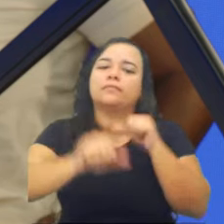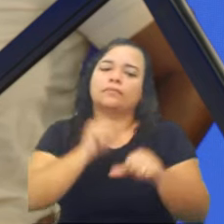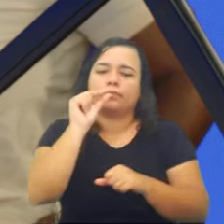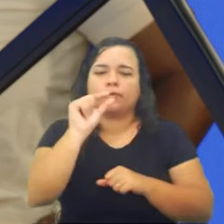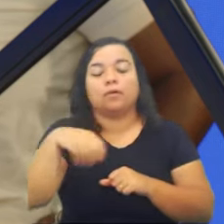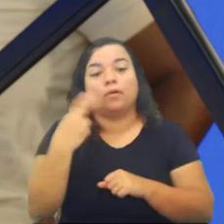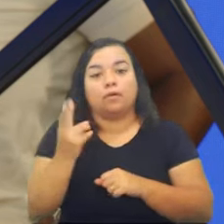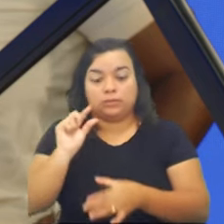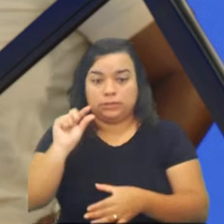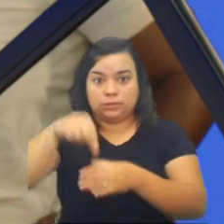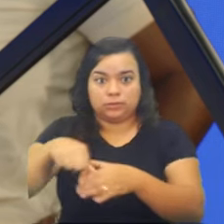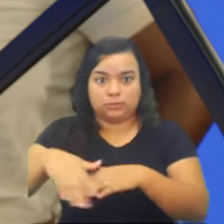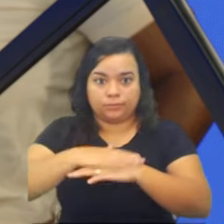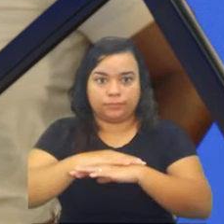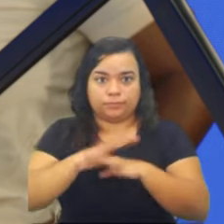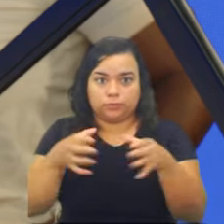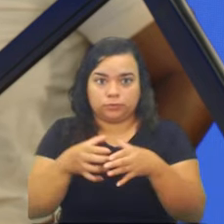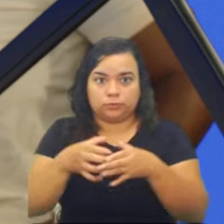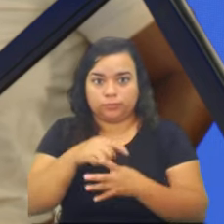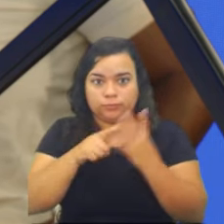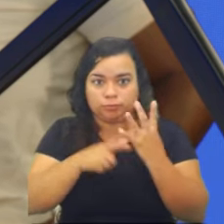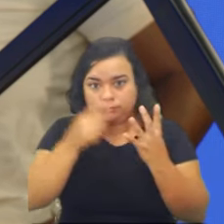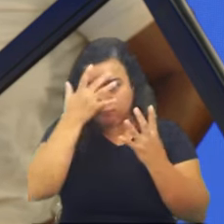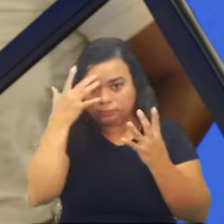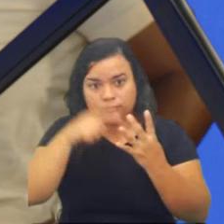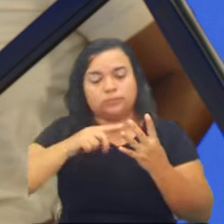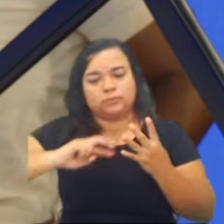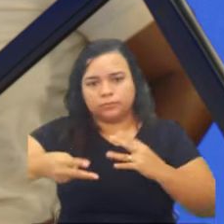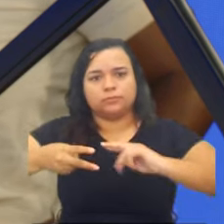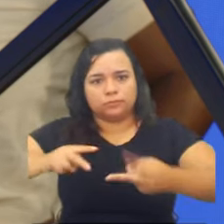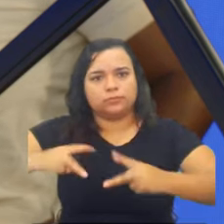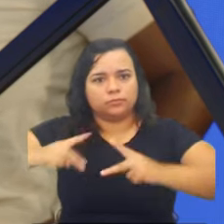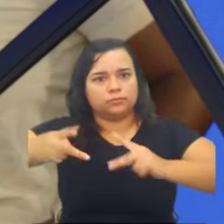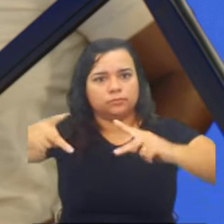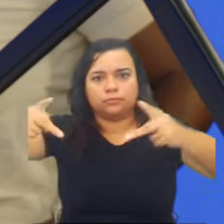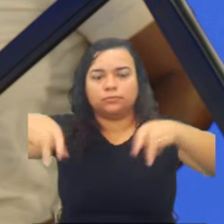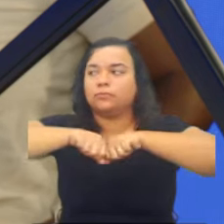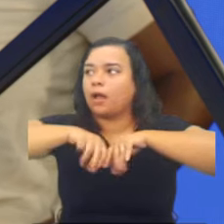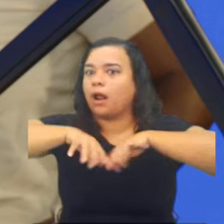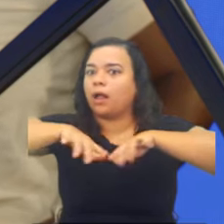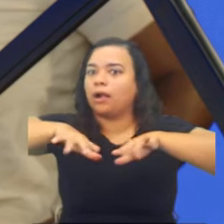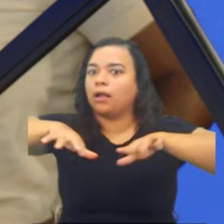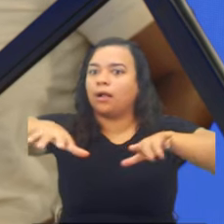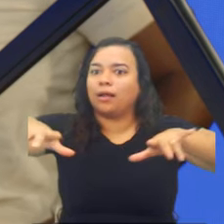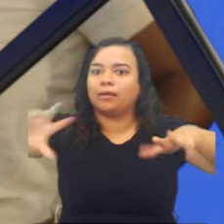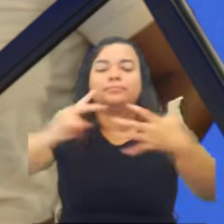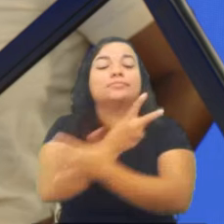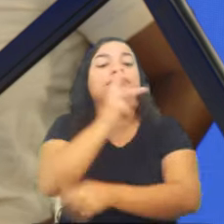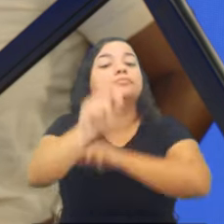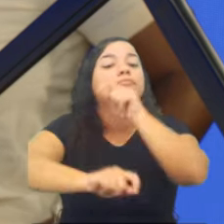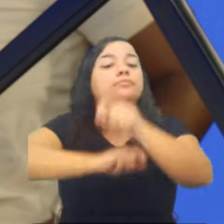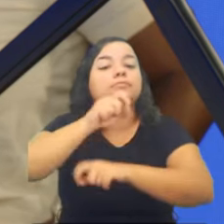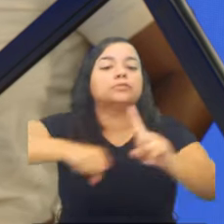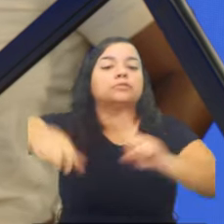ou pelo menos plantar essa Sementinha num grupo de quatro e aquilo vai se multiplicando se multiplicando se multiplicando vai chegar uma